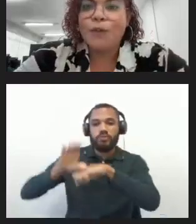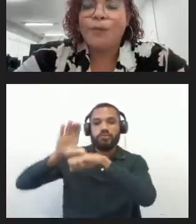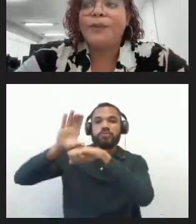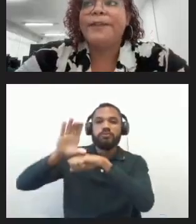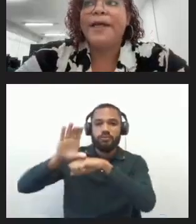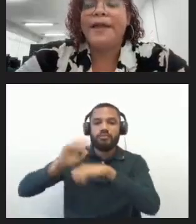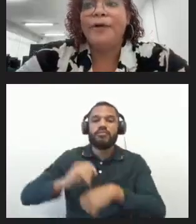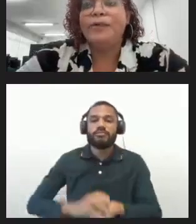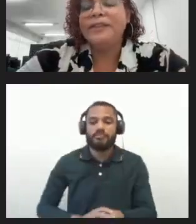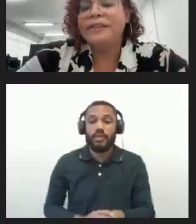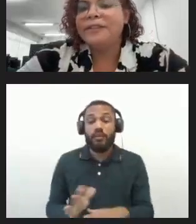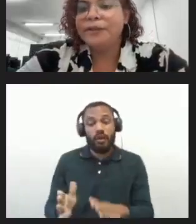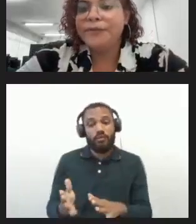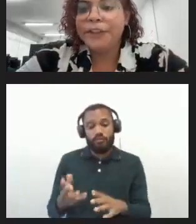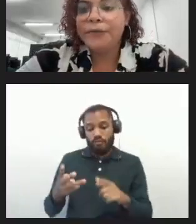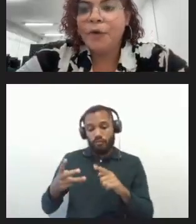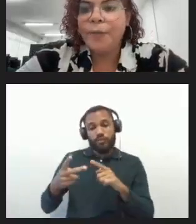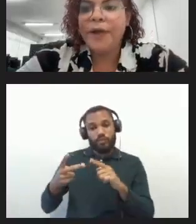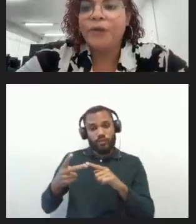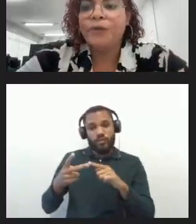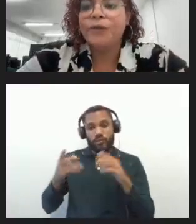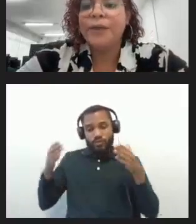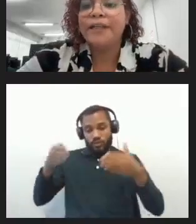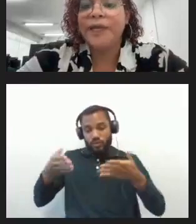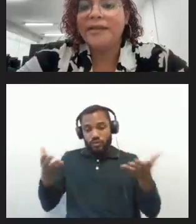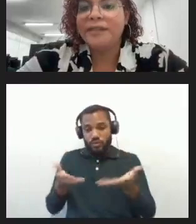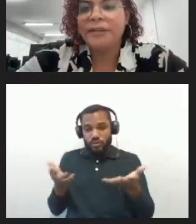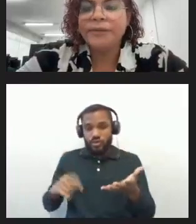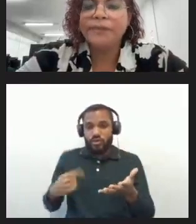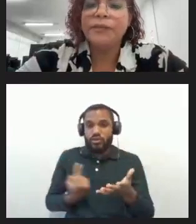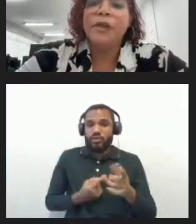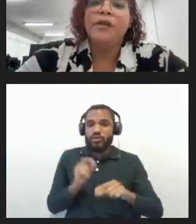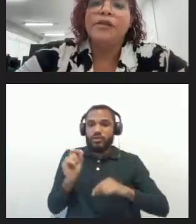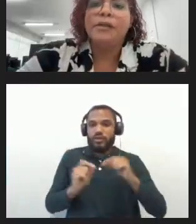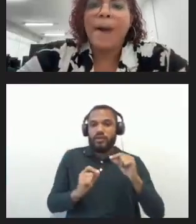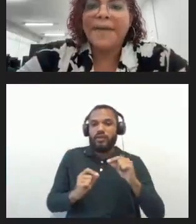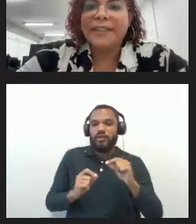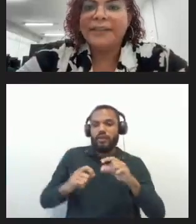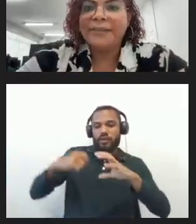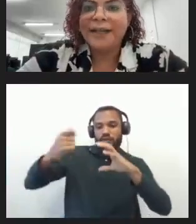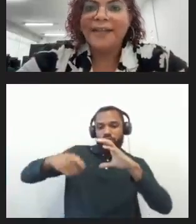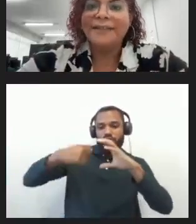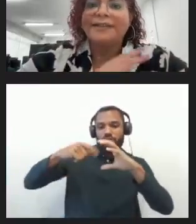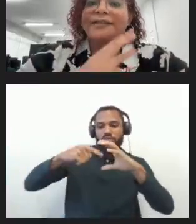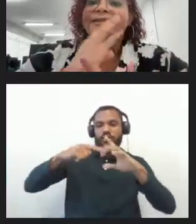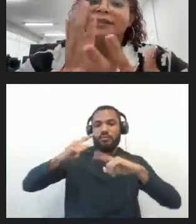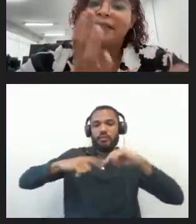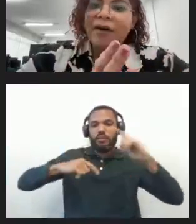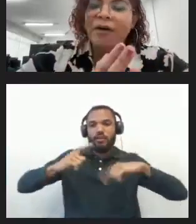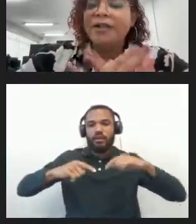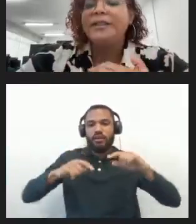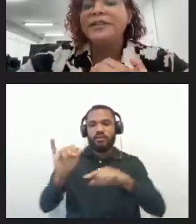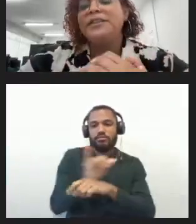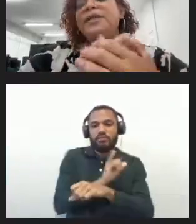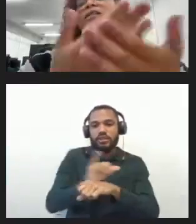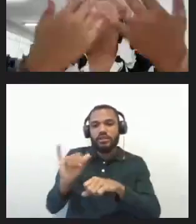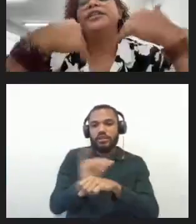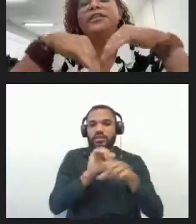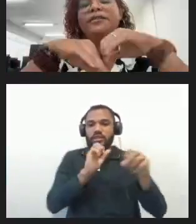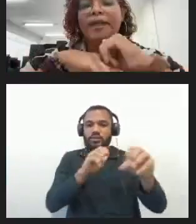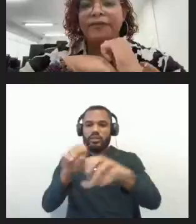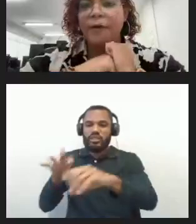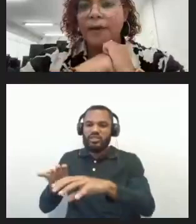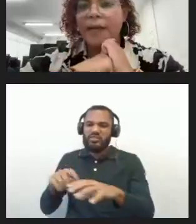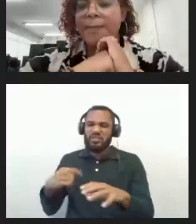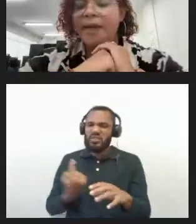um pouco sobre a utilização de vídeo como recurso educativo, só a parte mais teórica, sim, mas